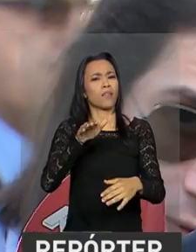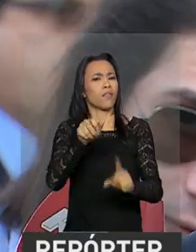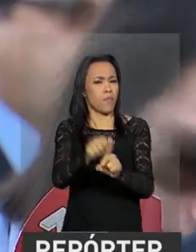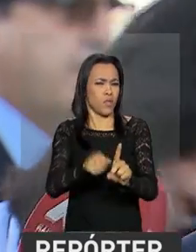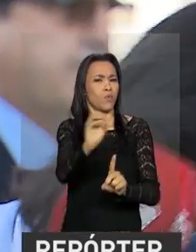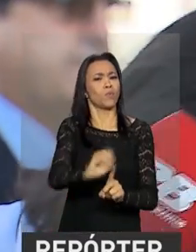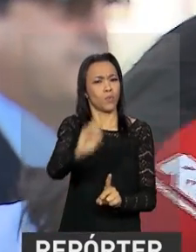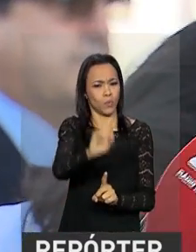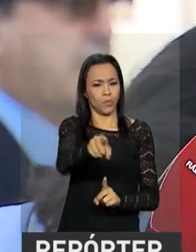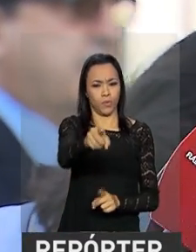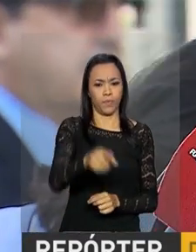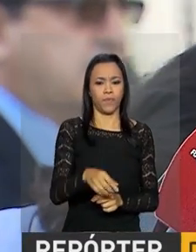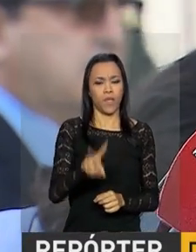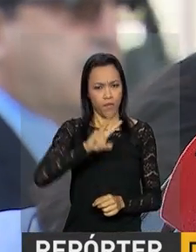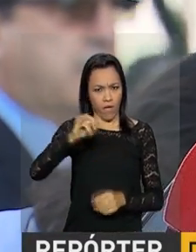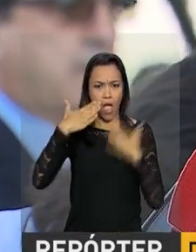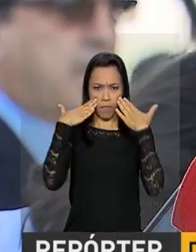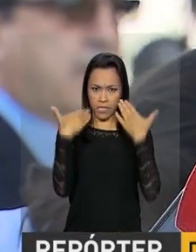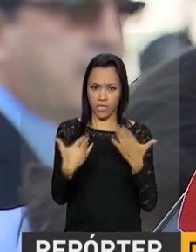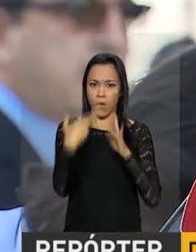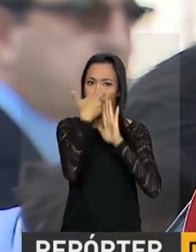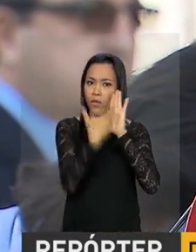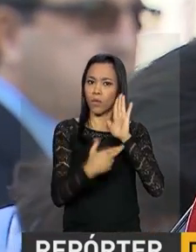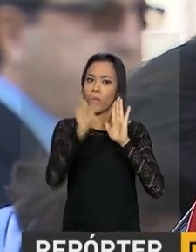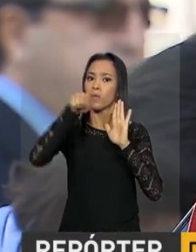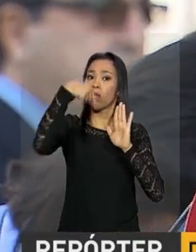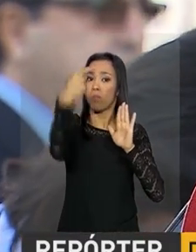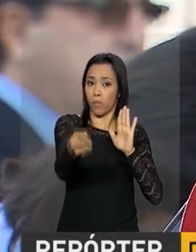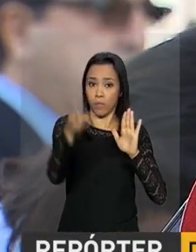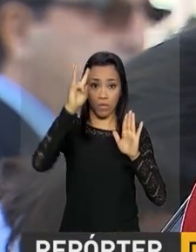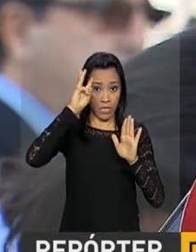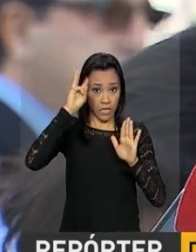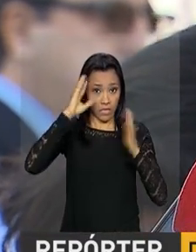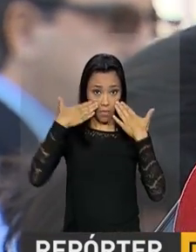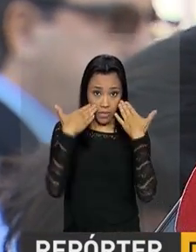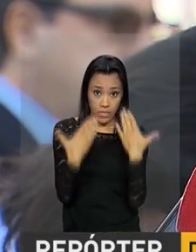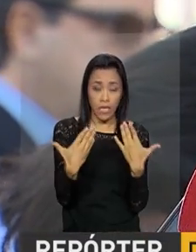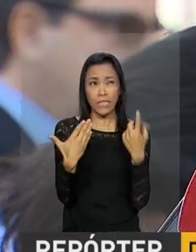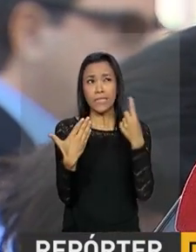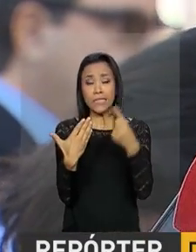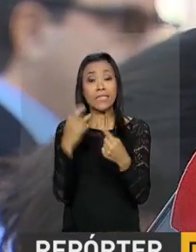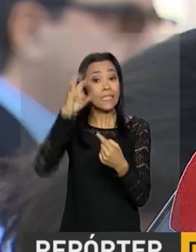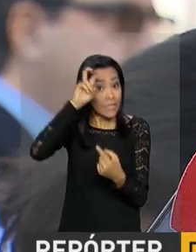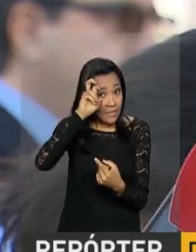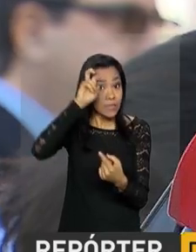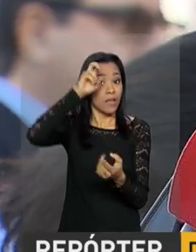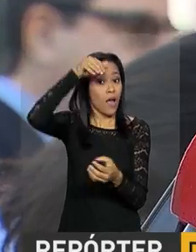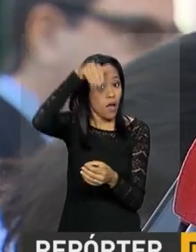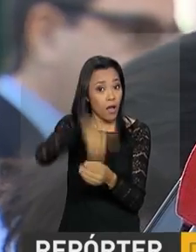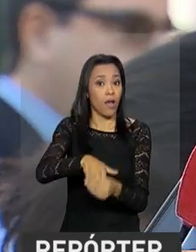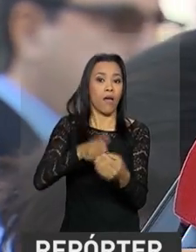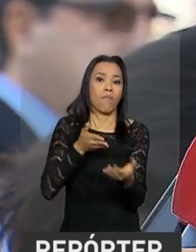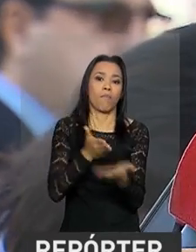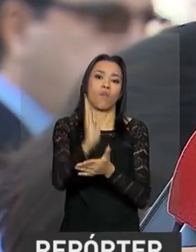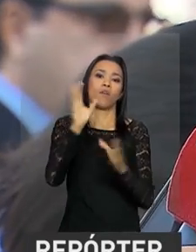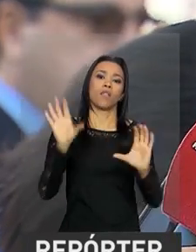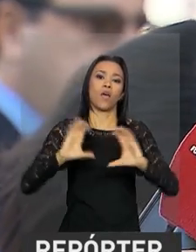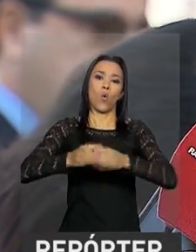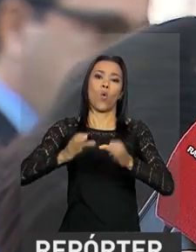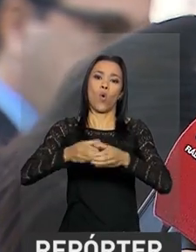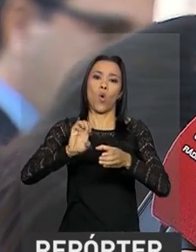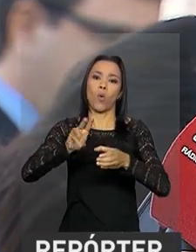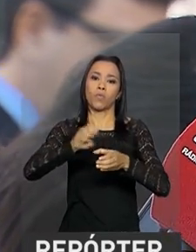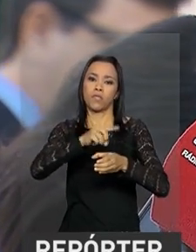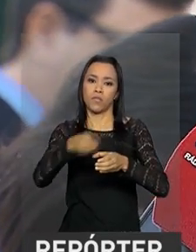outubro eu devo apresentar o relatório na próxima terça-feira e na quinta-feira Aprovar Na comissão e na